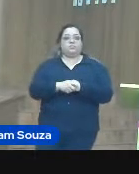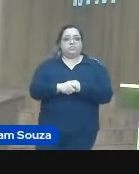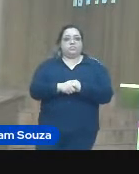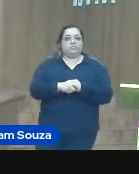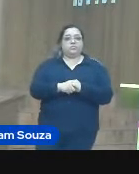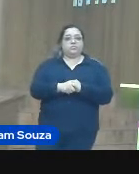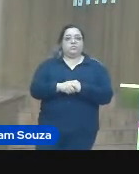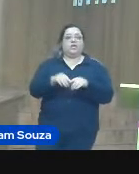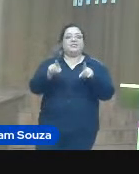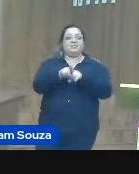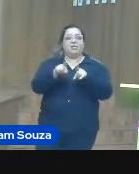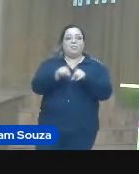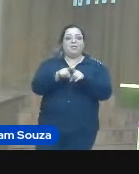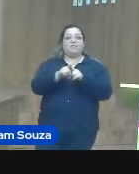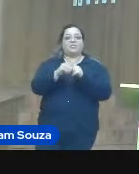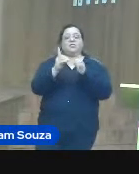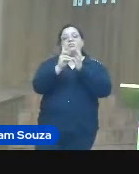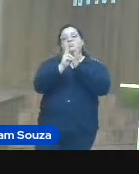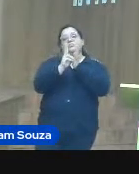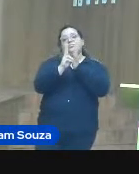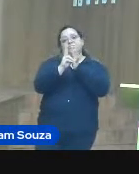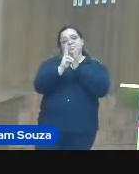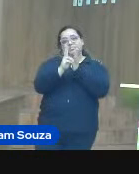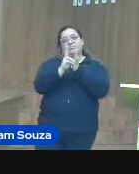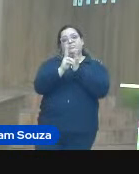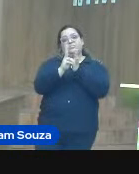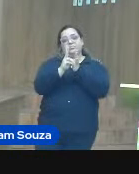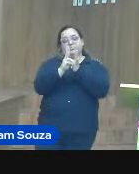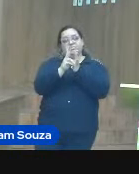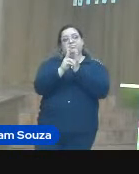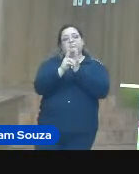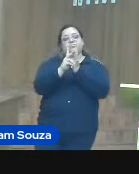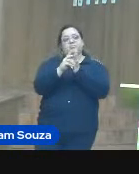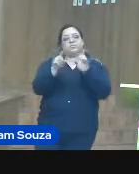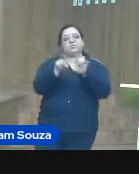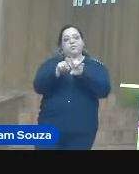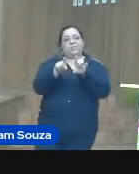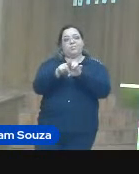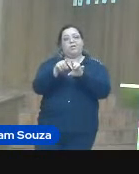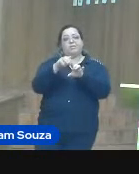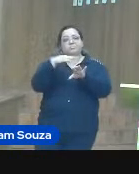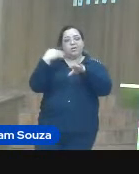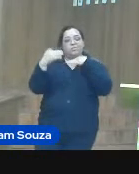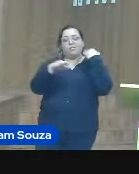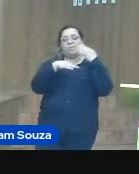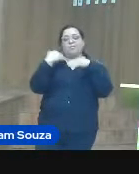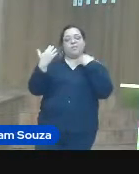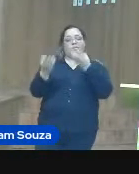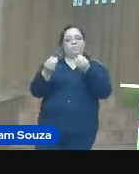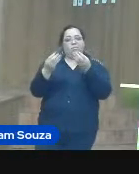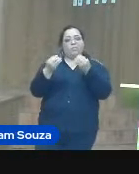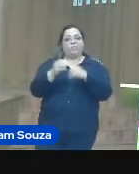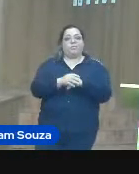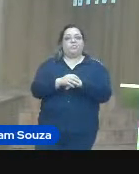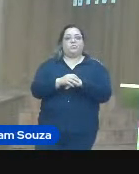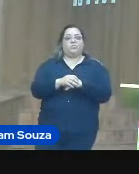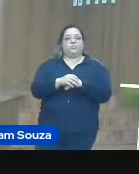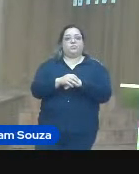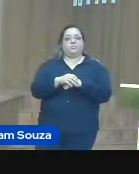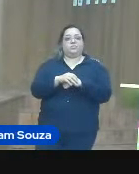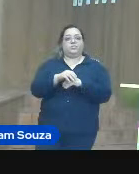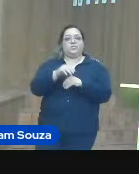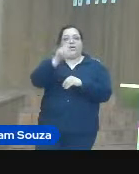originários, assassinaram índios, comunidades, milhares de grupos originários na América do Sul, na América